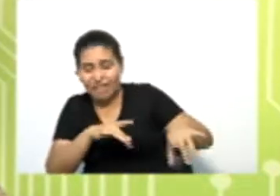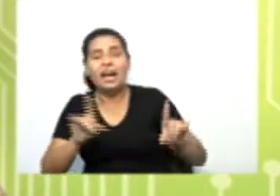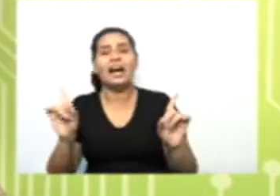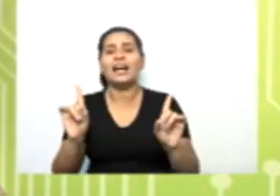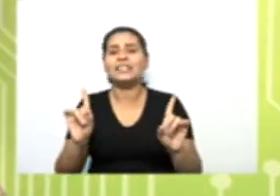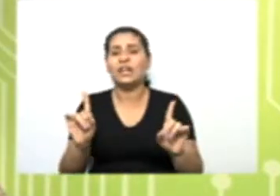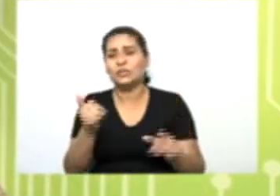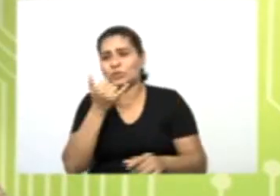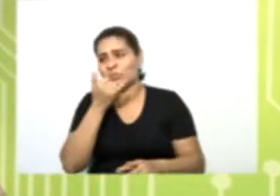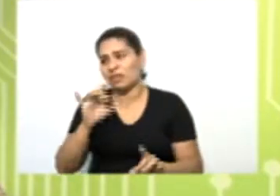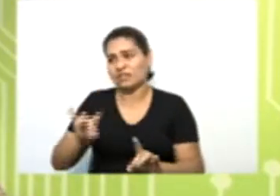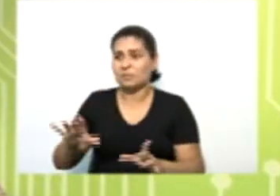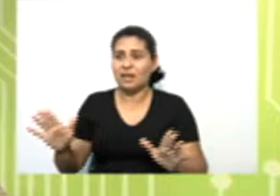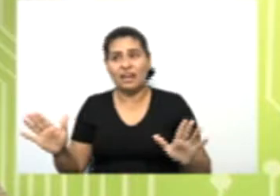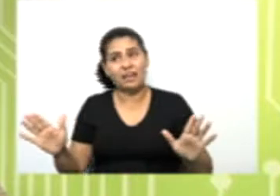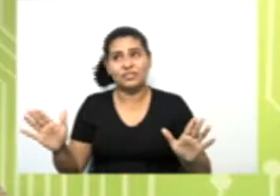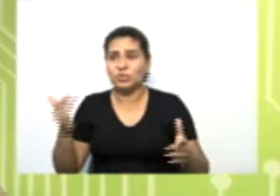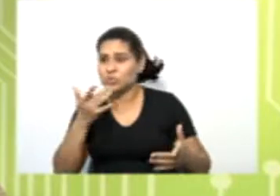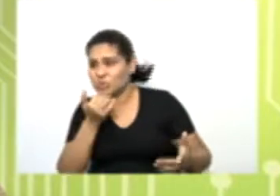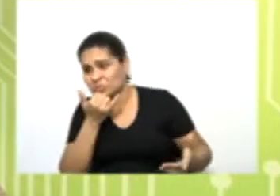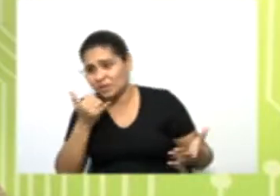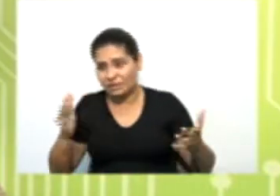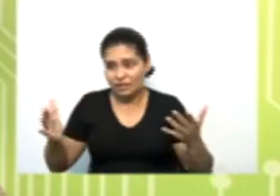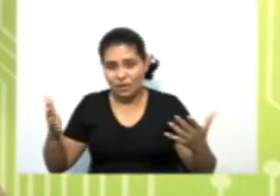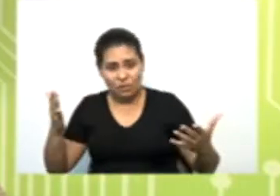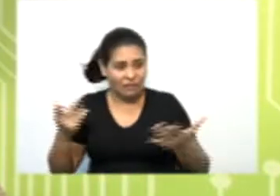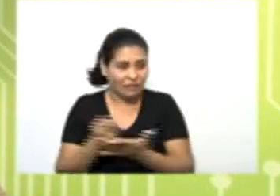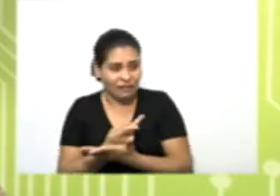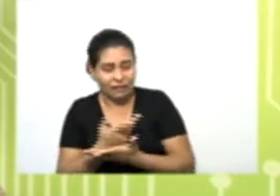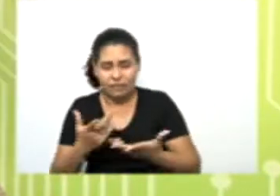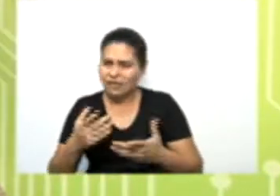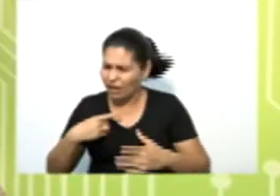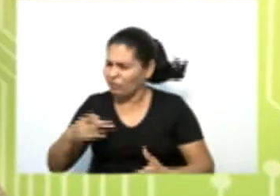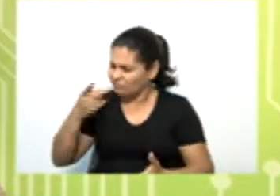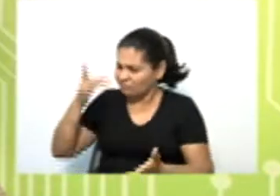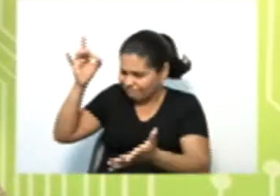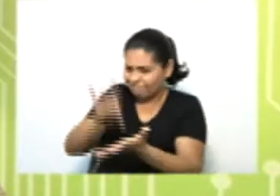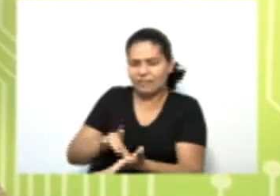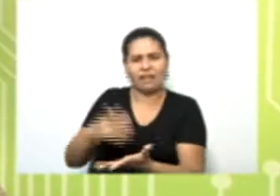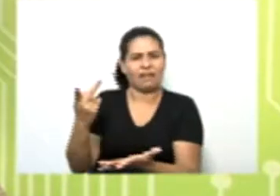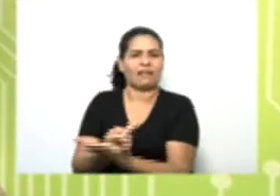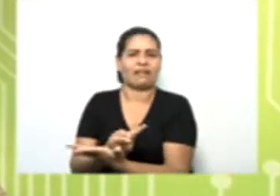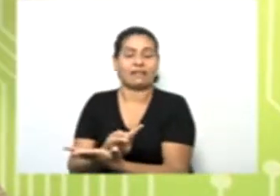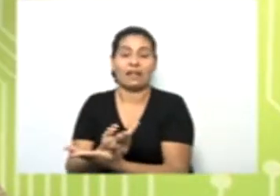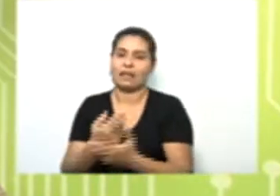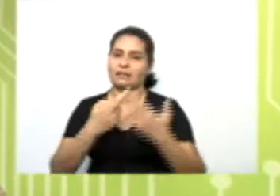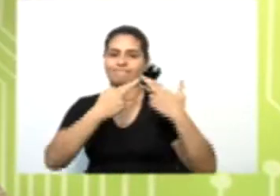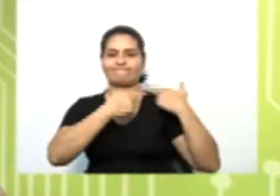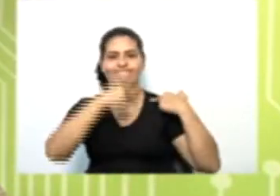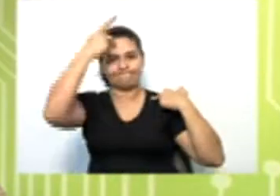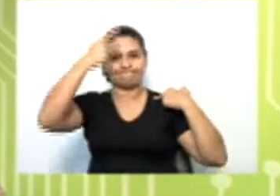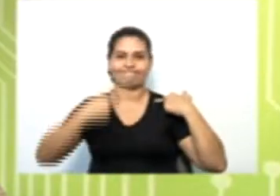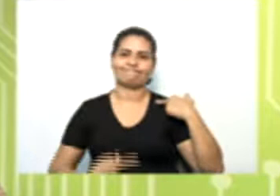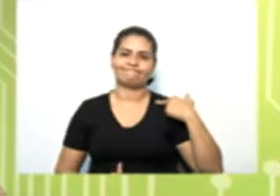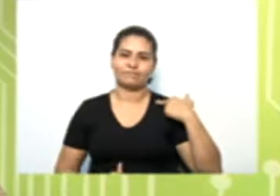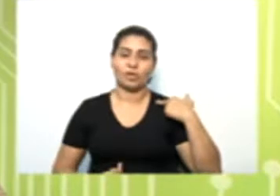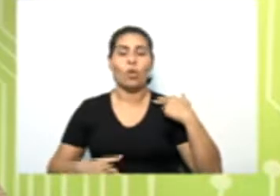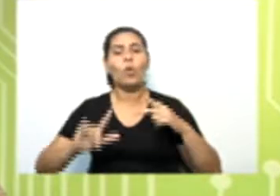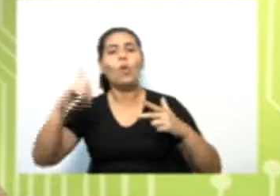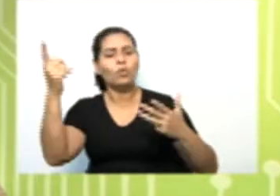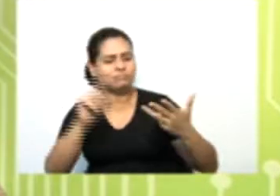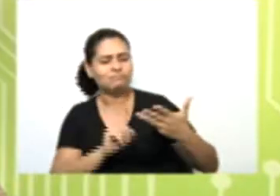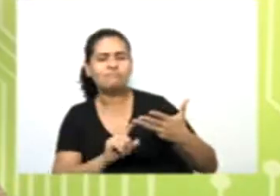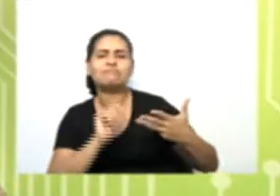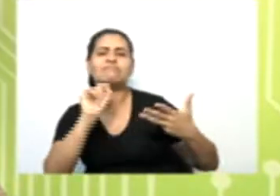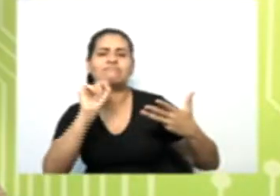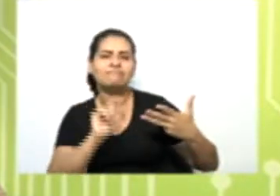diz, não, eu lancei, mas eu não deveria ter lançado, ou foi um erro. Não, assuma que foi você. É uma responsabilidade pessoal. Outra